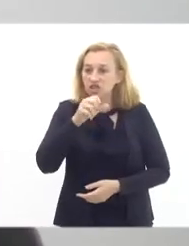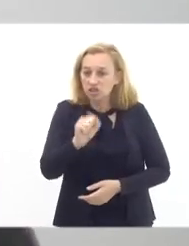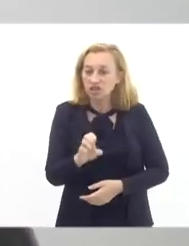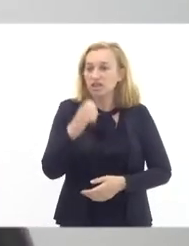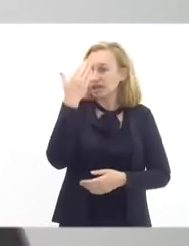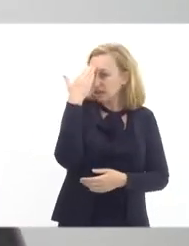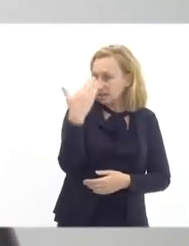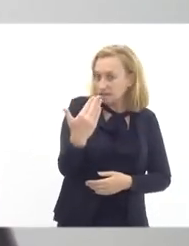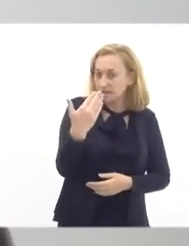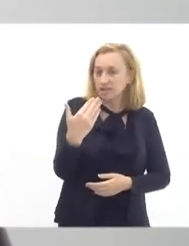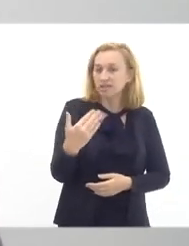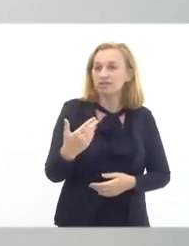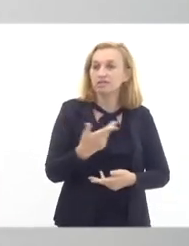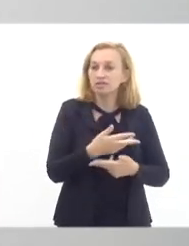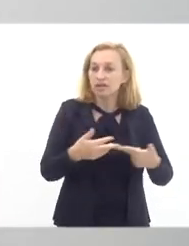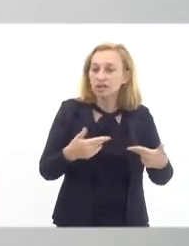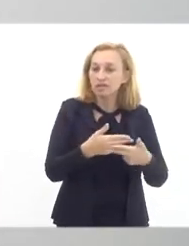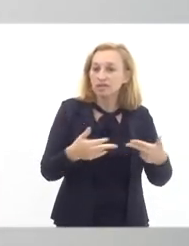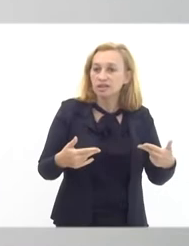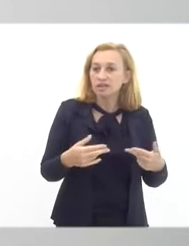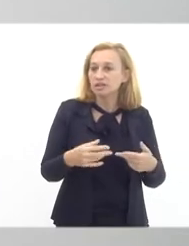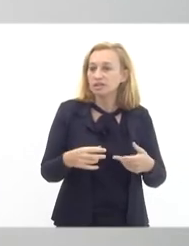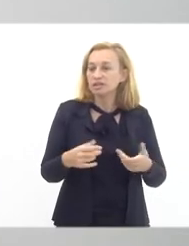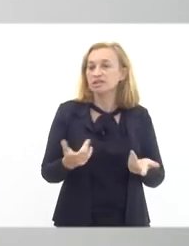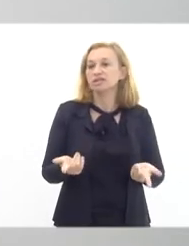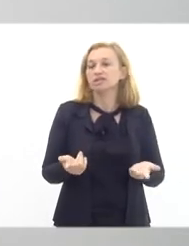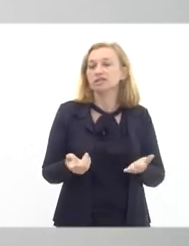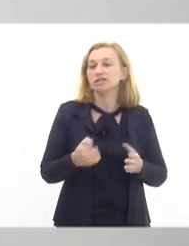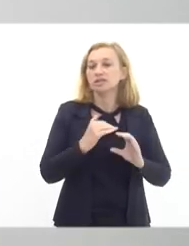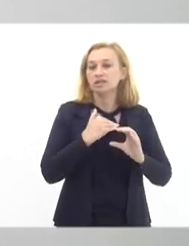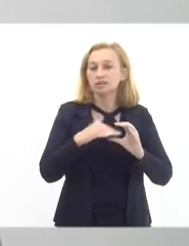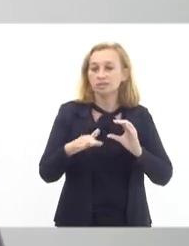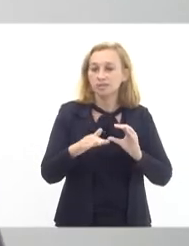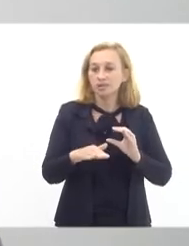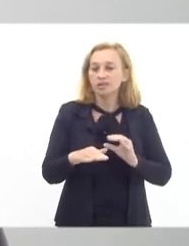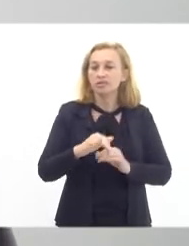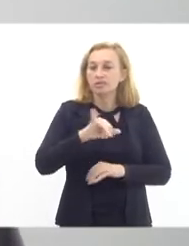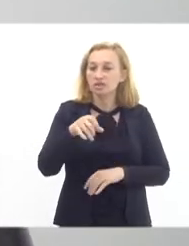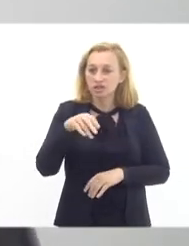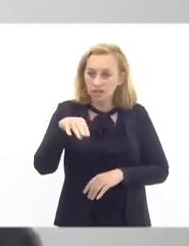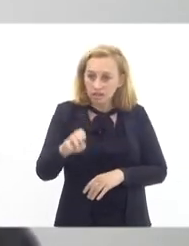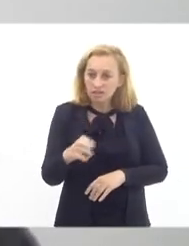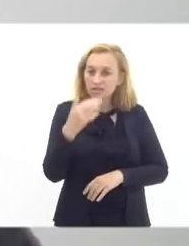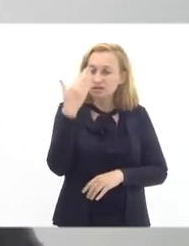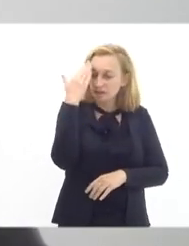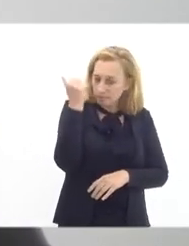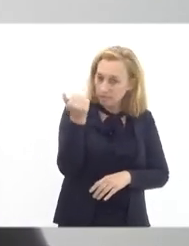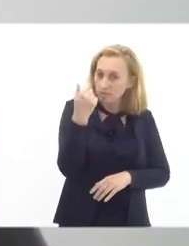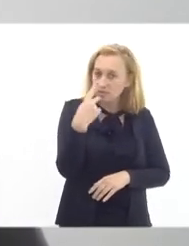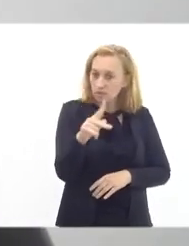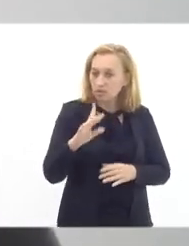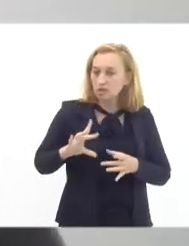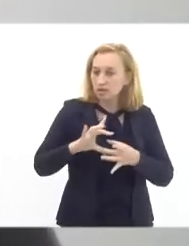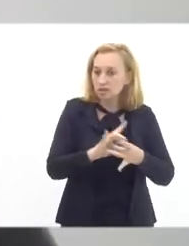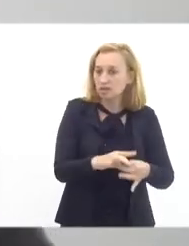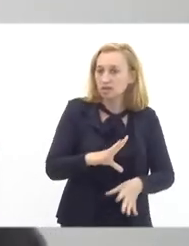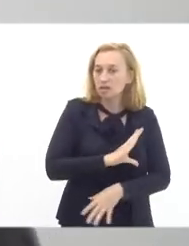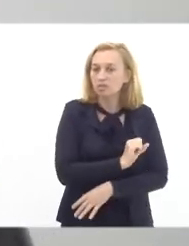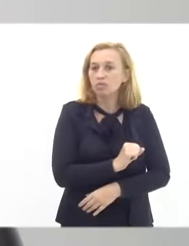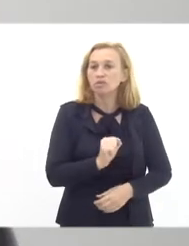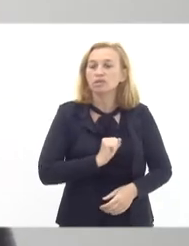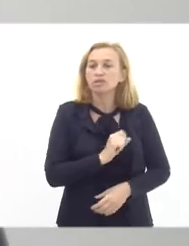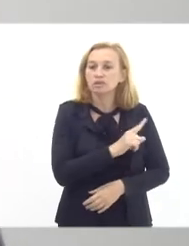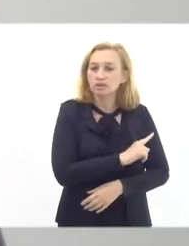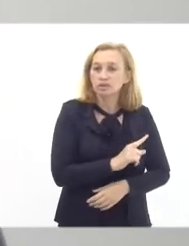agradecer, porque foram muitos e-mails e telefonemas com a Janaína Magalhães, sabendo do seu apego e sua ligação e amor com São